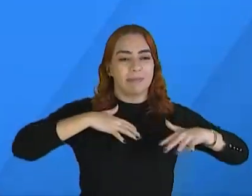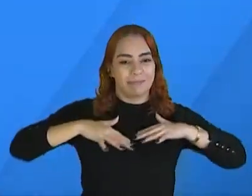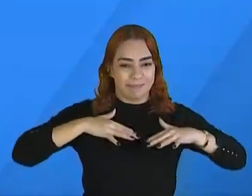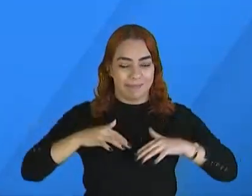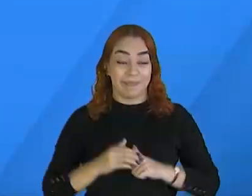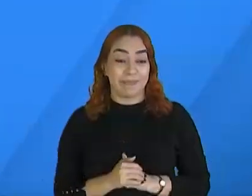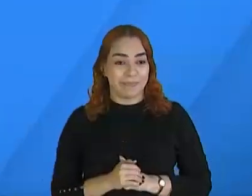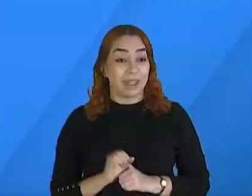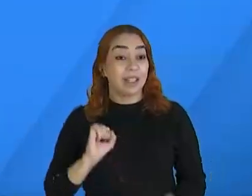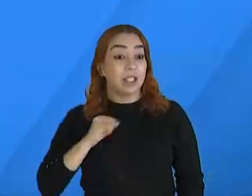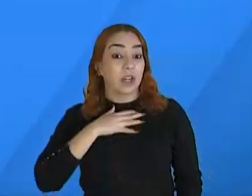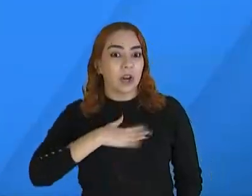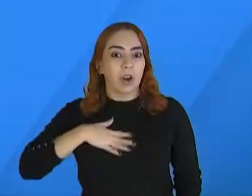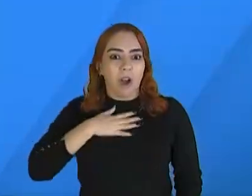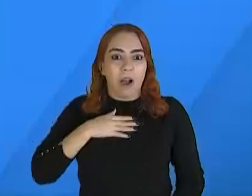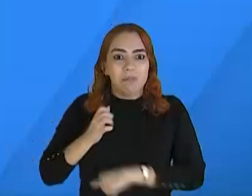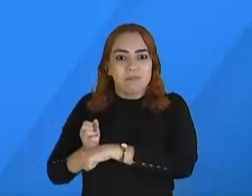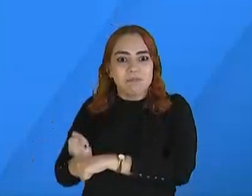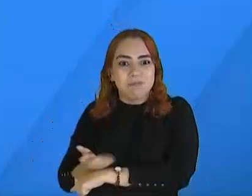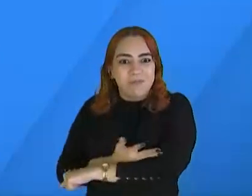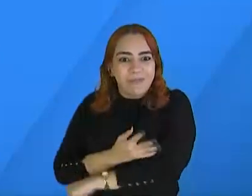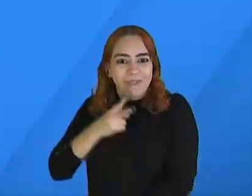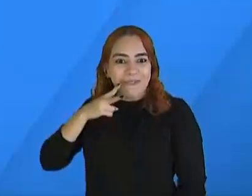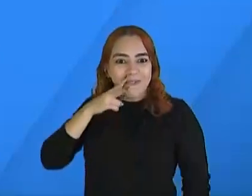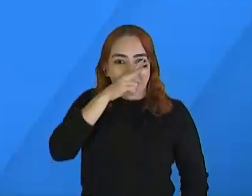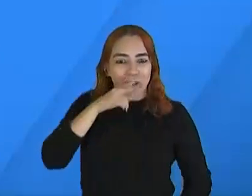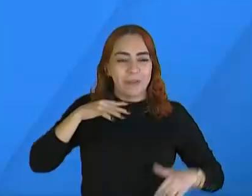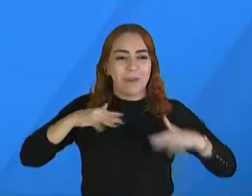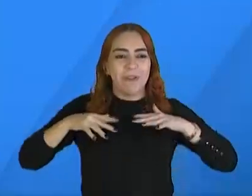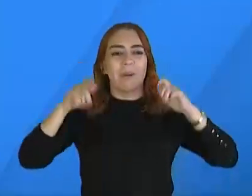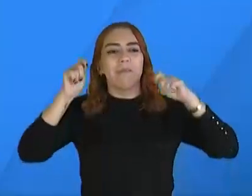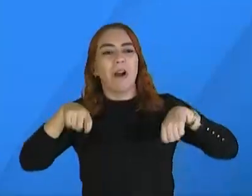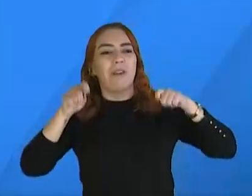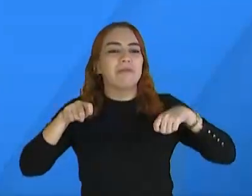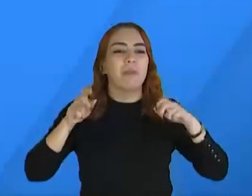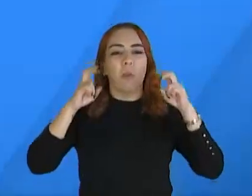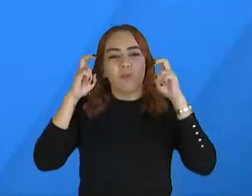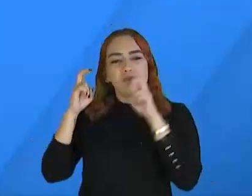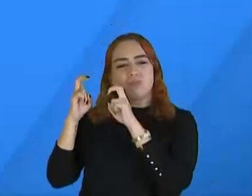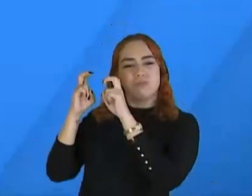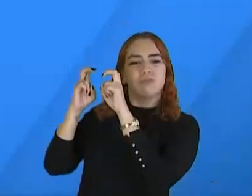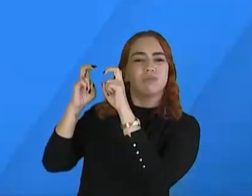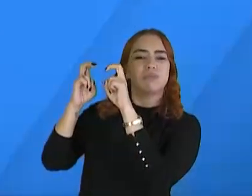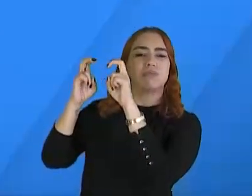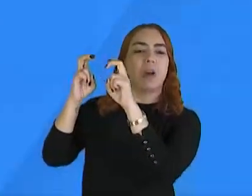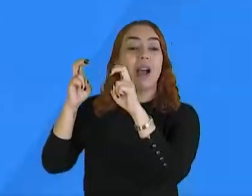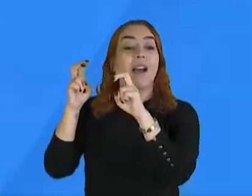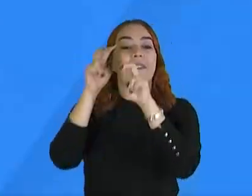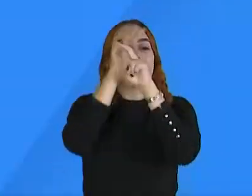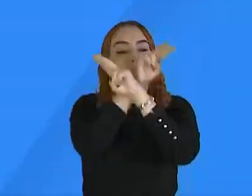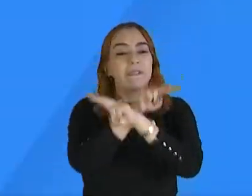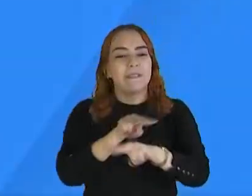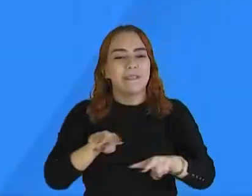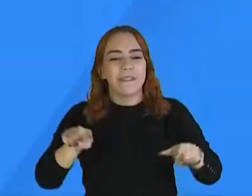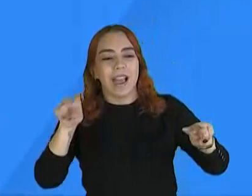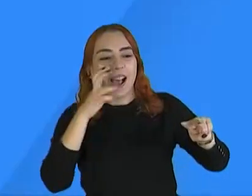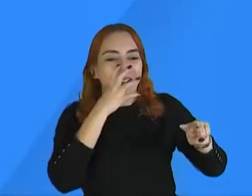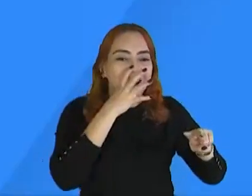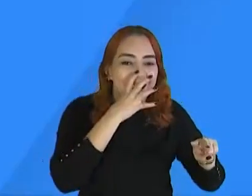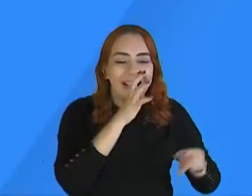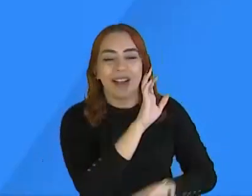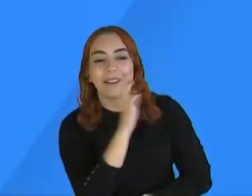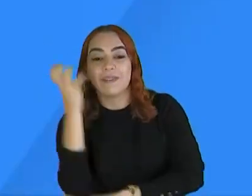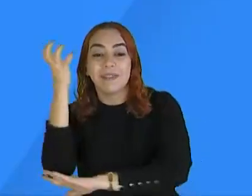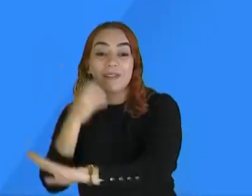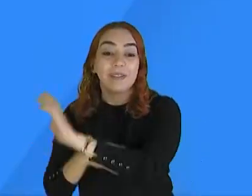quem gosta de uma boa emoção, tem o teleférico, que amplia a experiência de observação da floresta. Achou pouco? Tem ainda